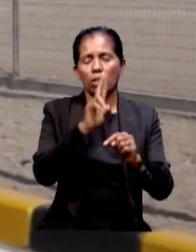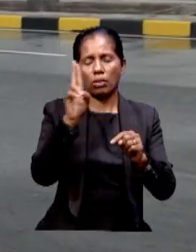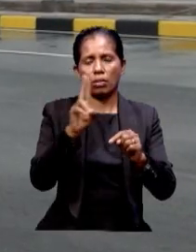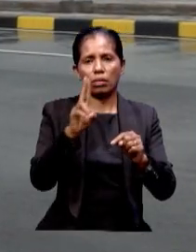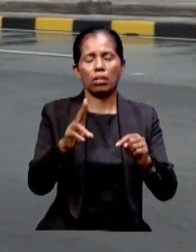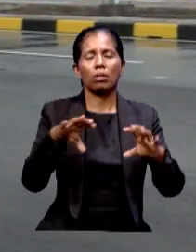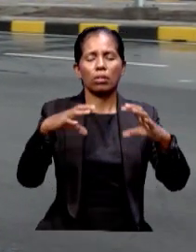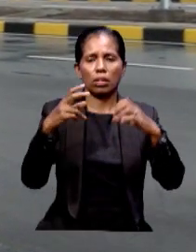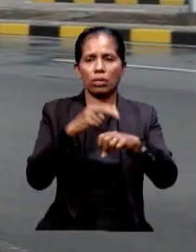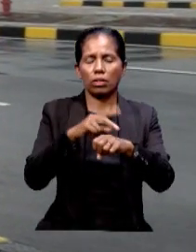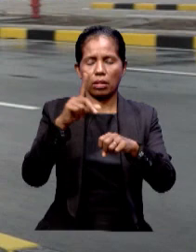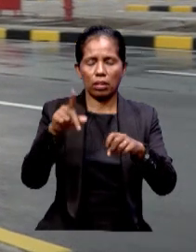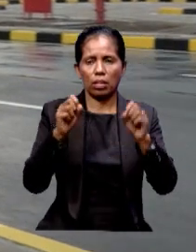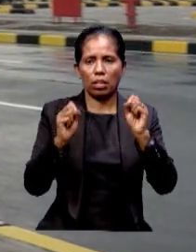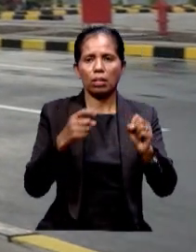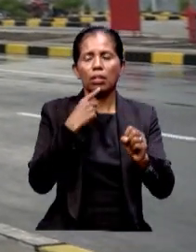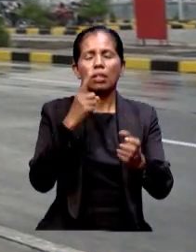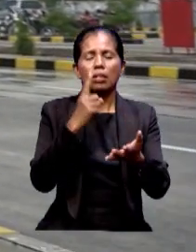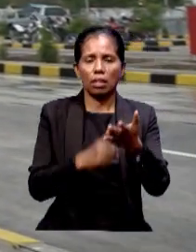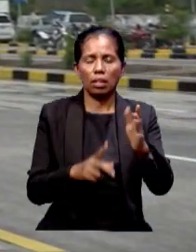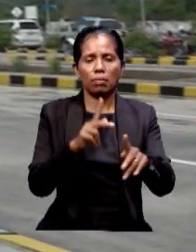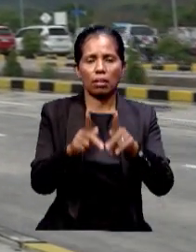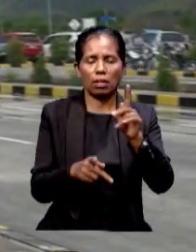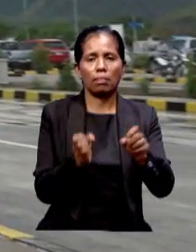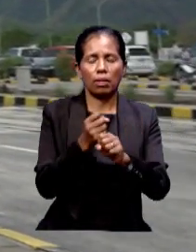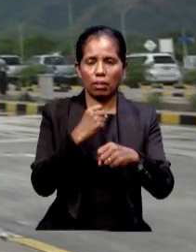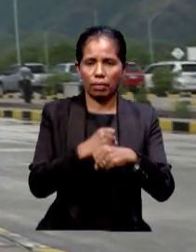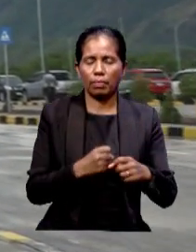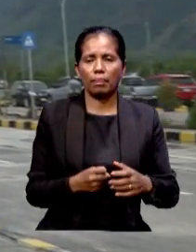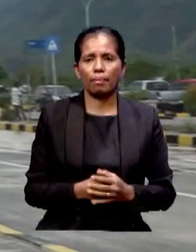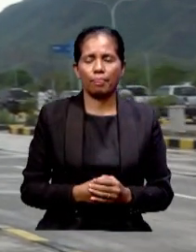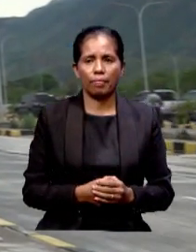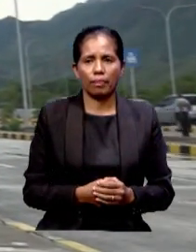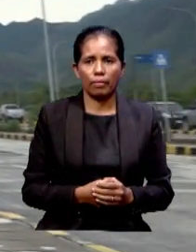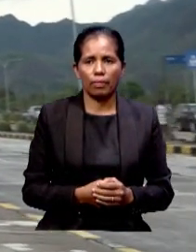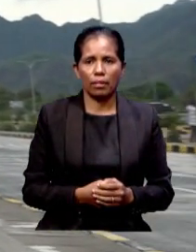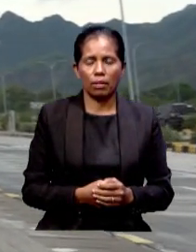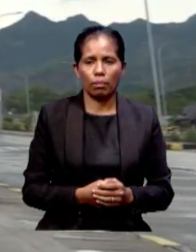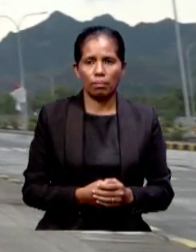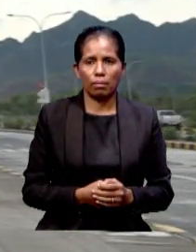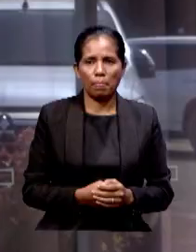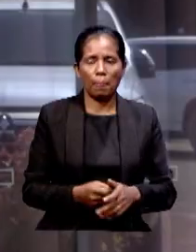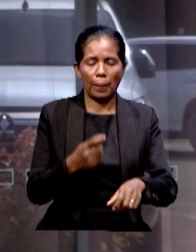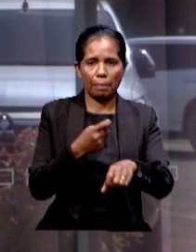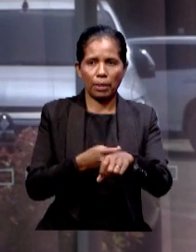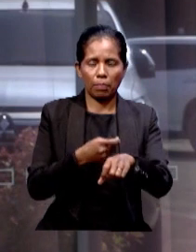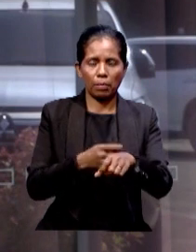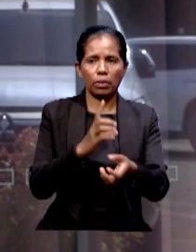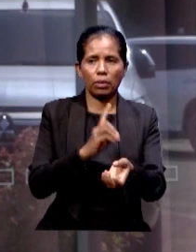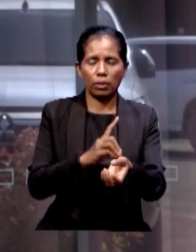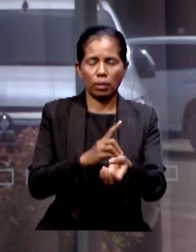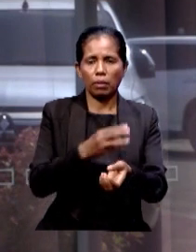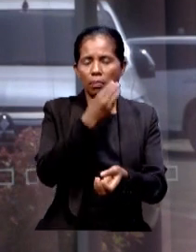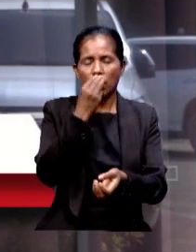consenso nacional atu nega saída mak emahalo. Ia momento quando Dr. Maria Alcatiri baia